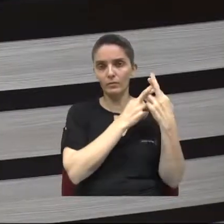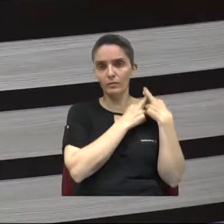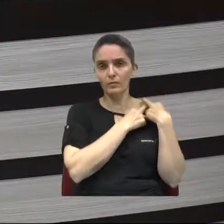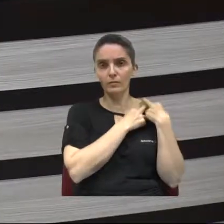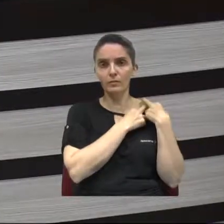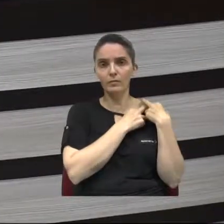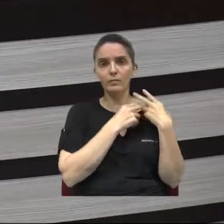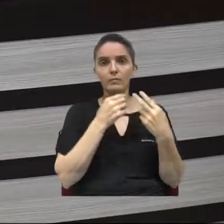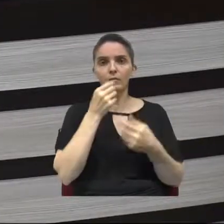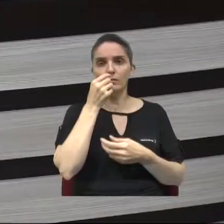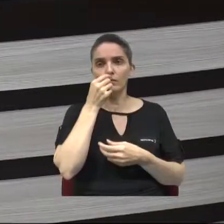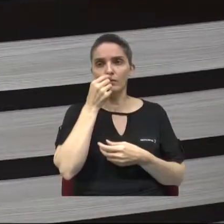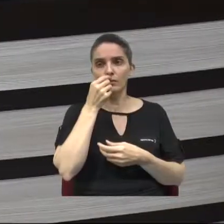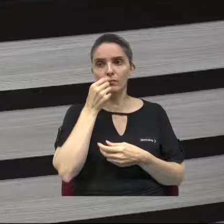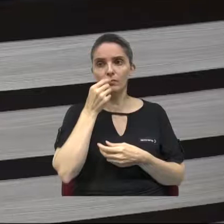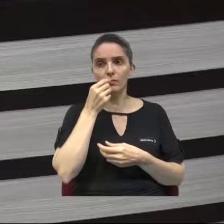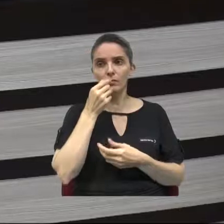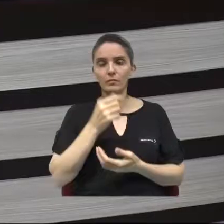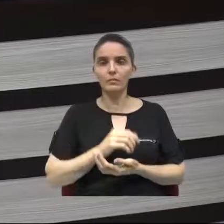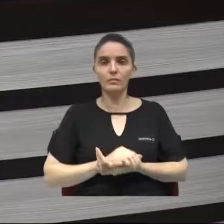Estevão Nogueira.